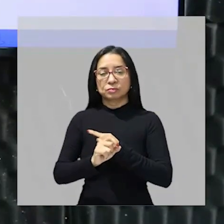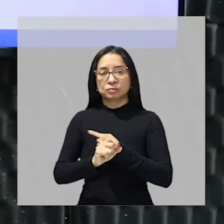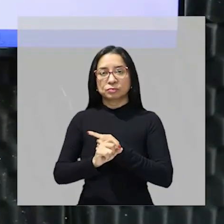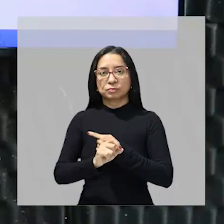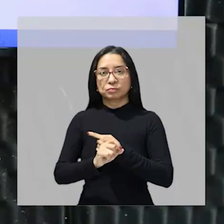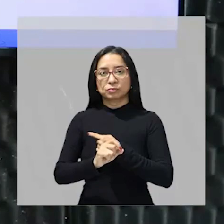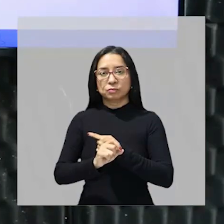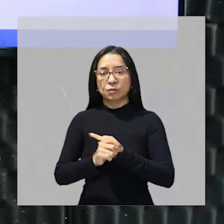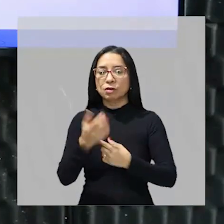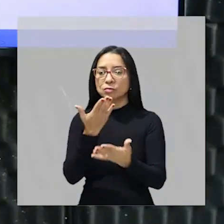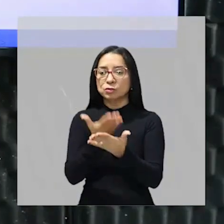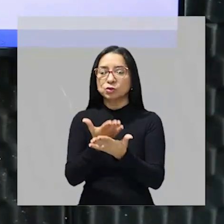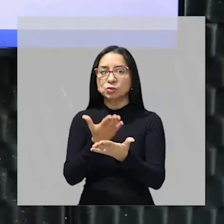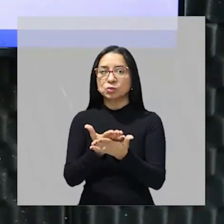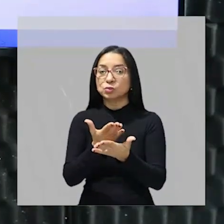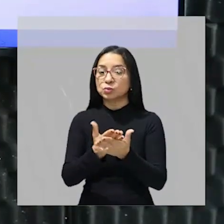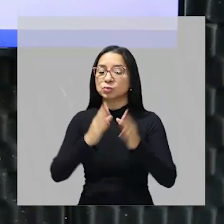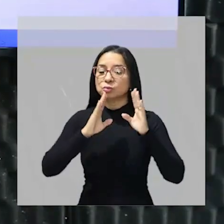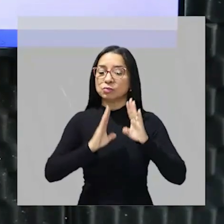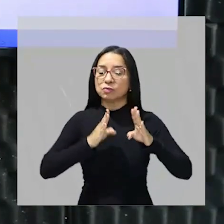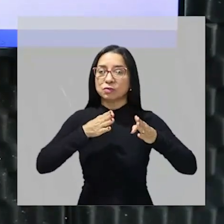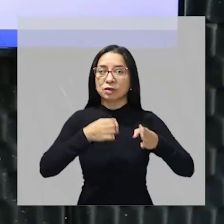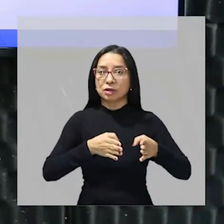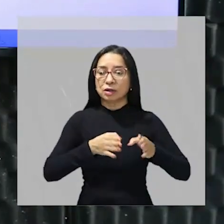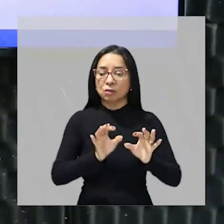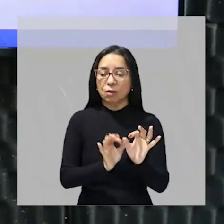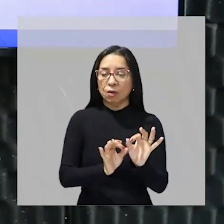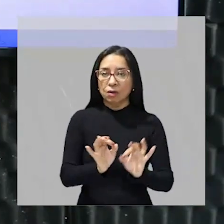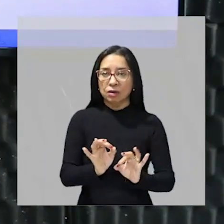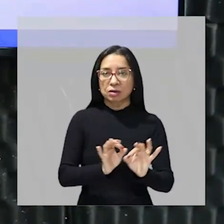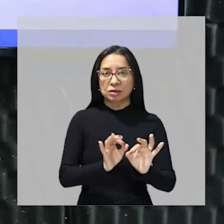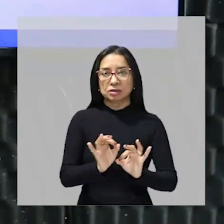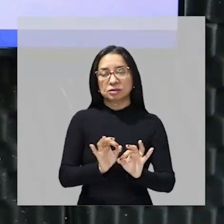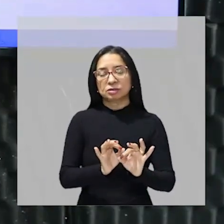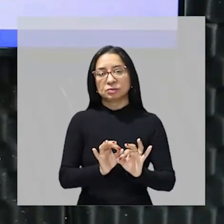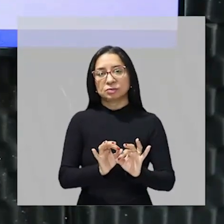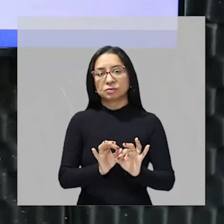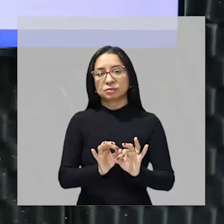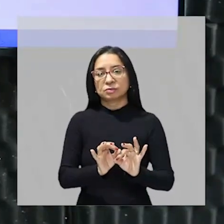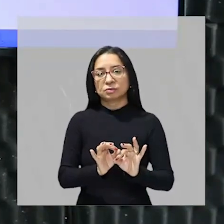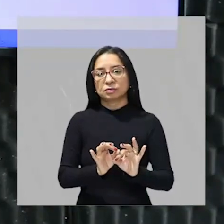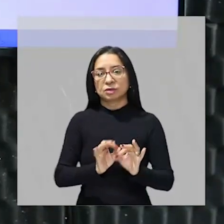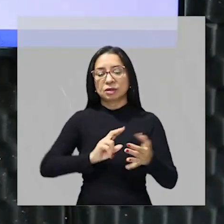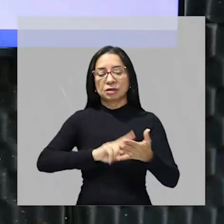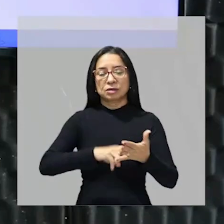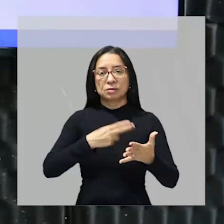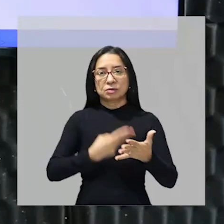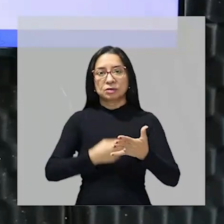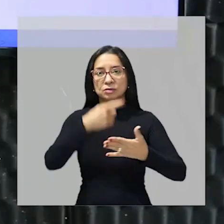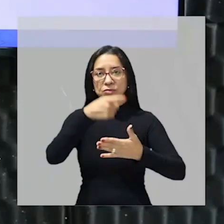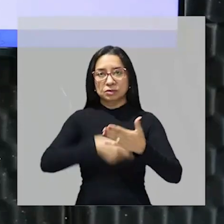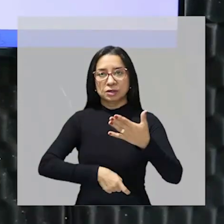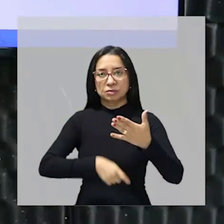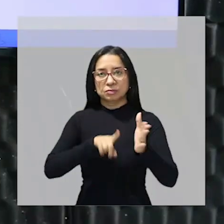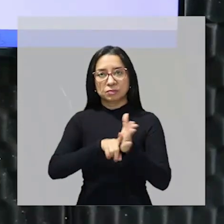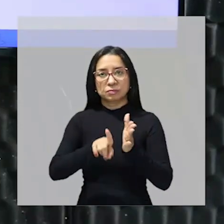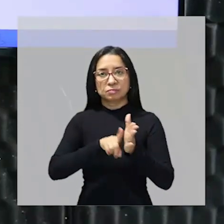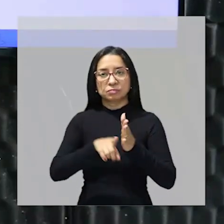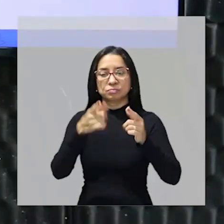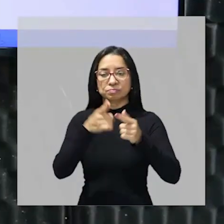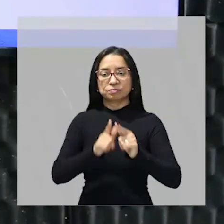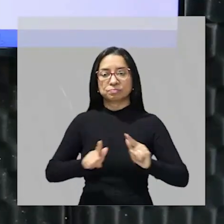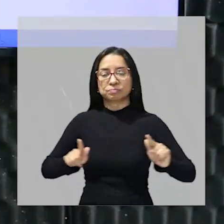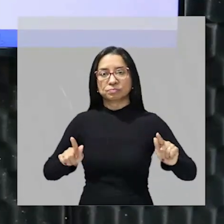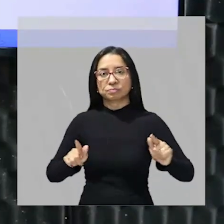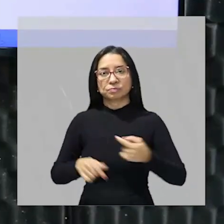esse estudo dirigido, mais focado, além da interpretação textual, na questão